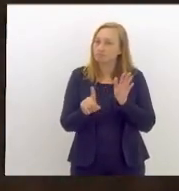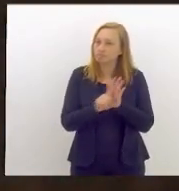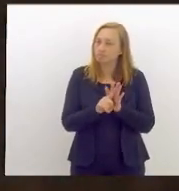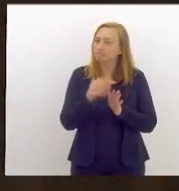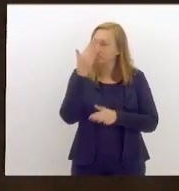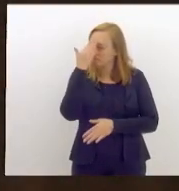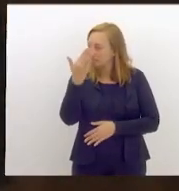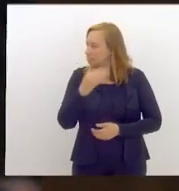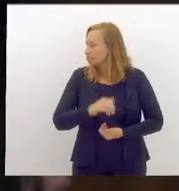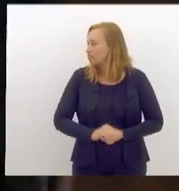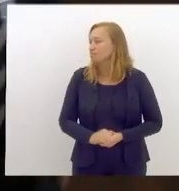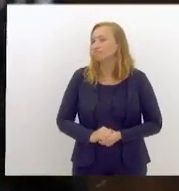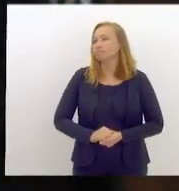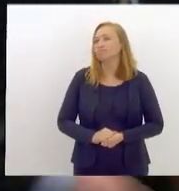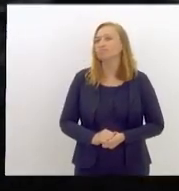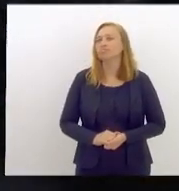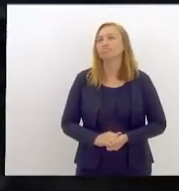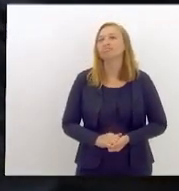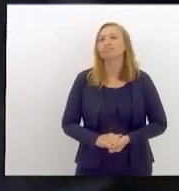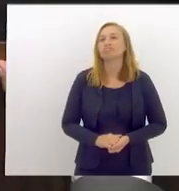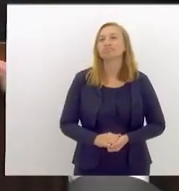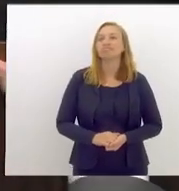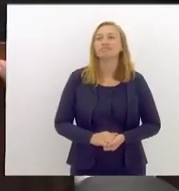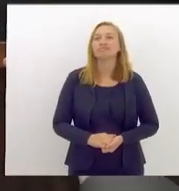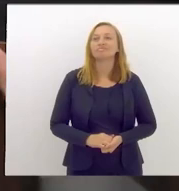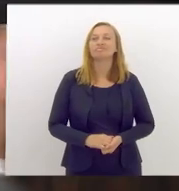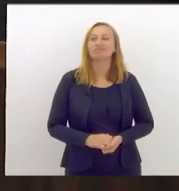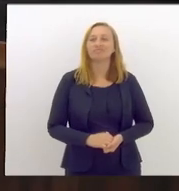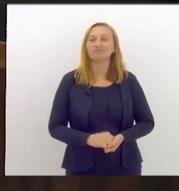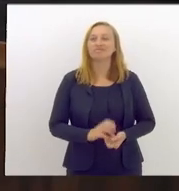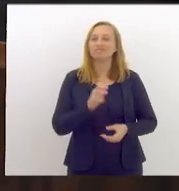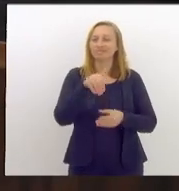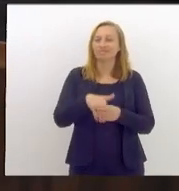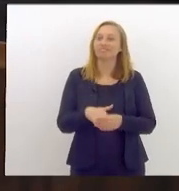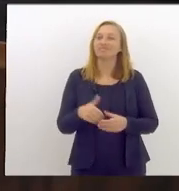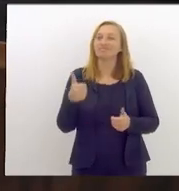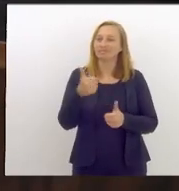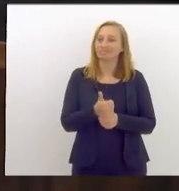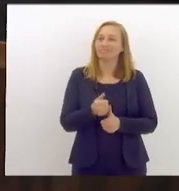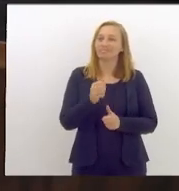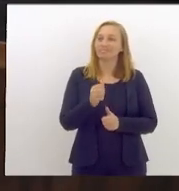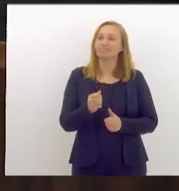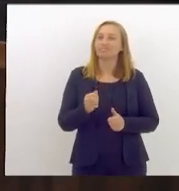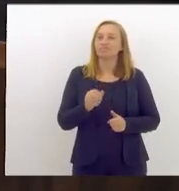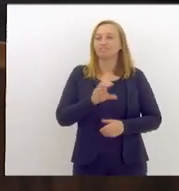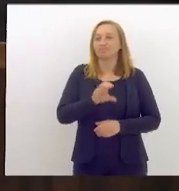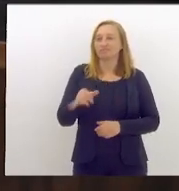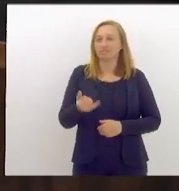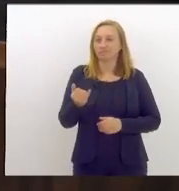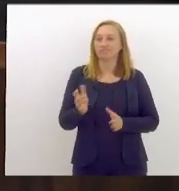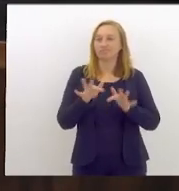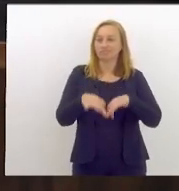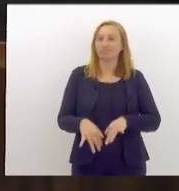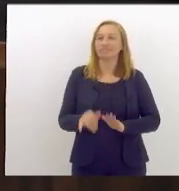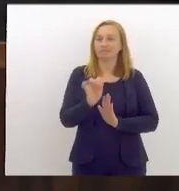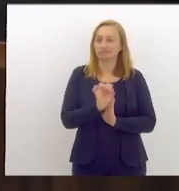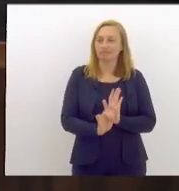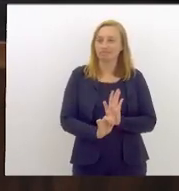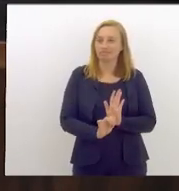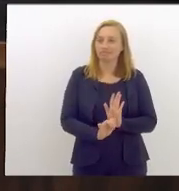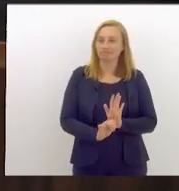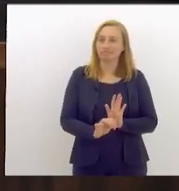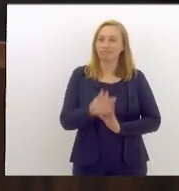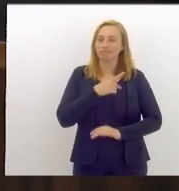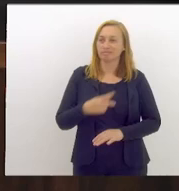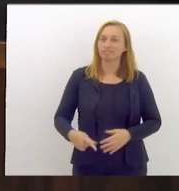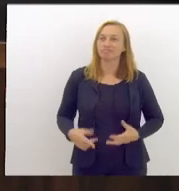obrigado os pareceres emitidos em votação subscritiva das ccj conforme Afinal de redação que